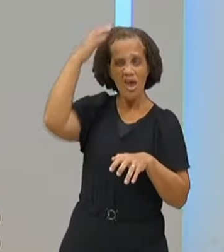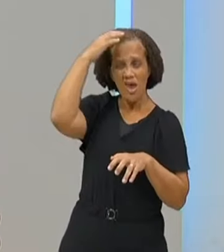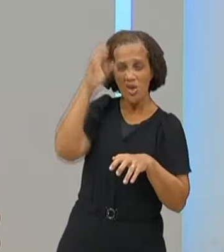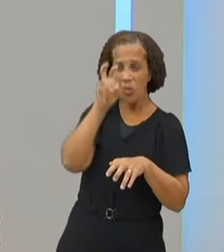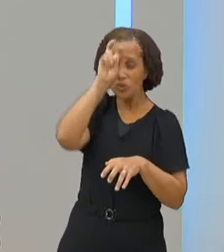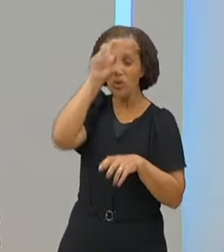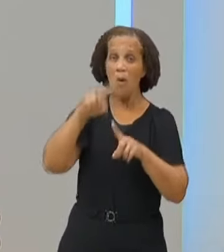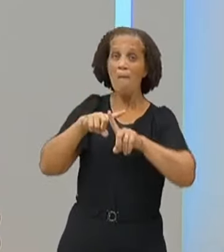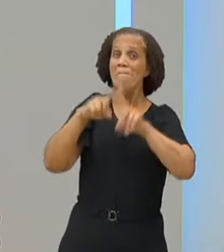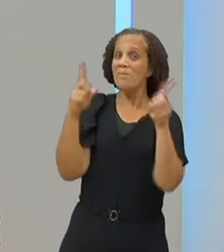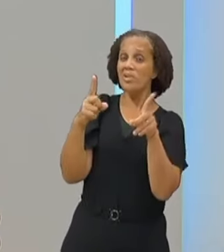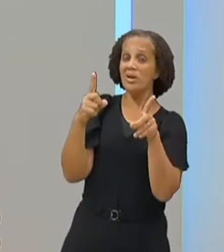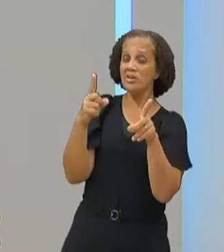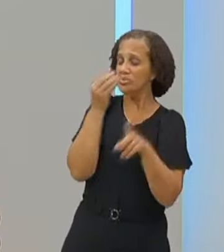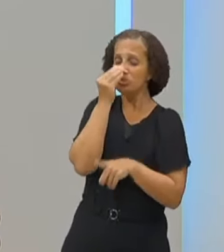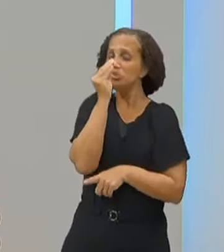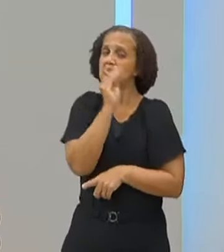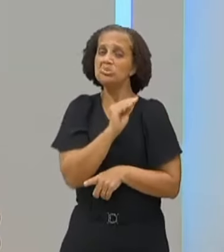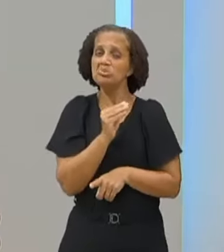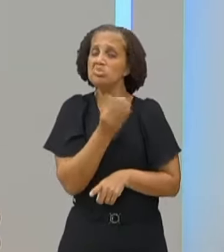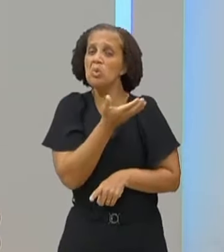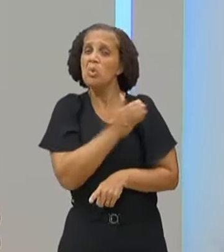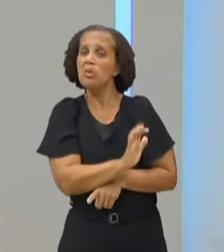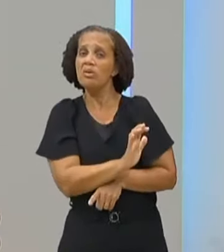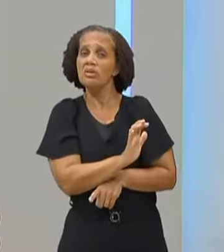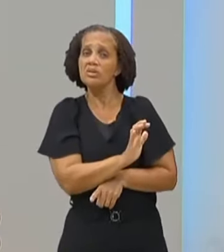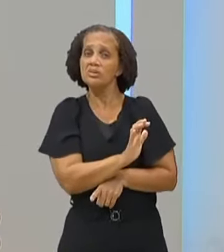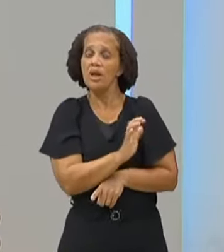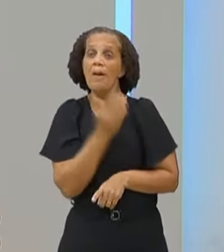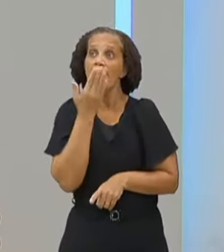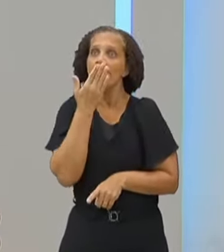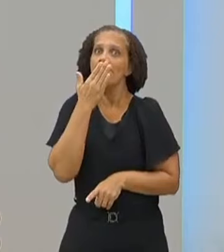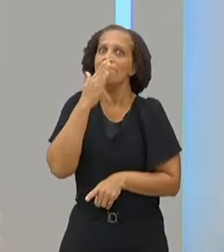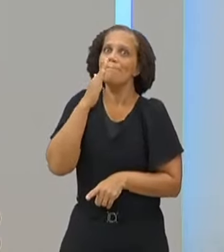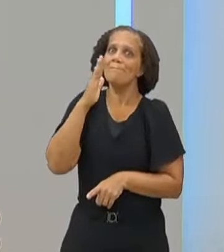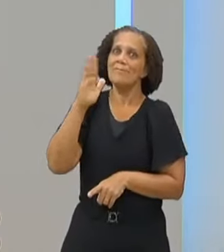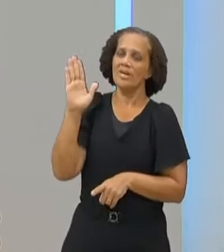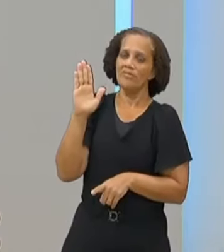Mas ele recusou e preferiu antes ser